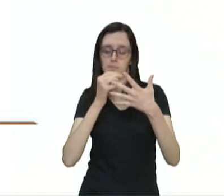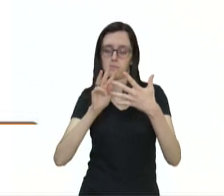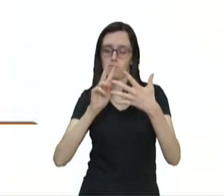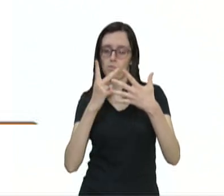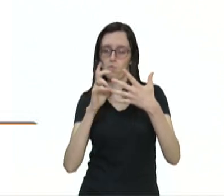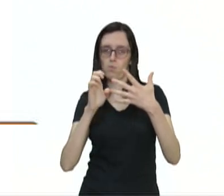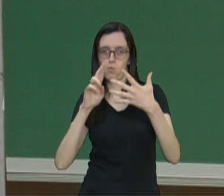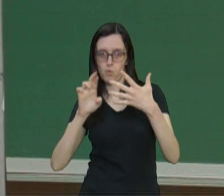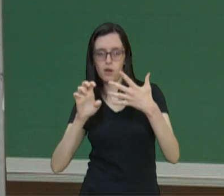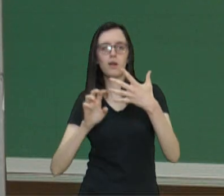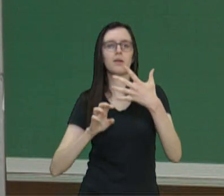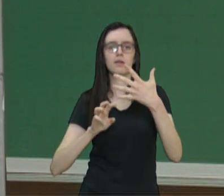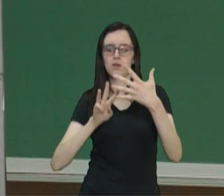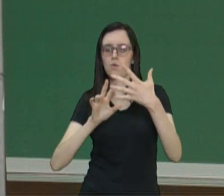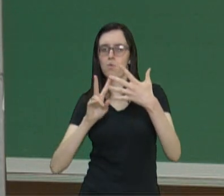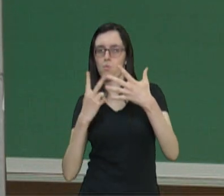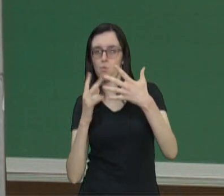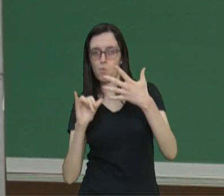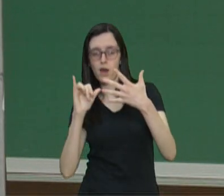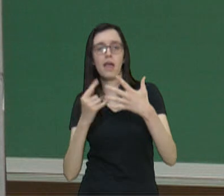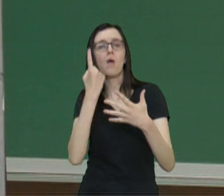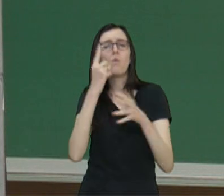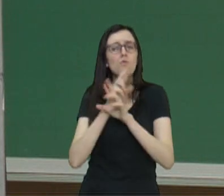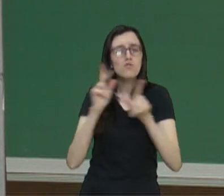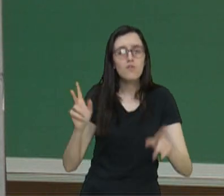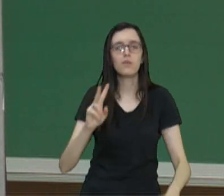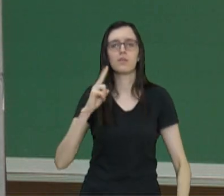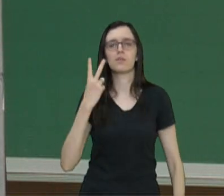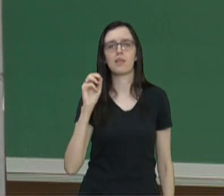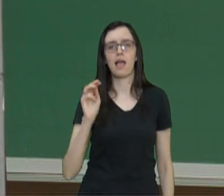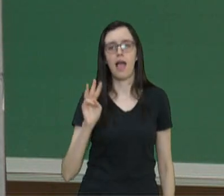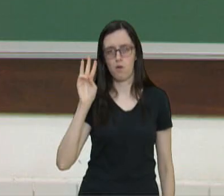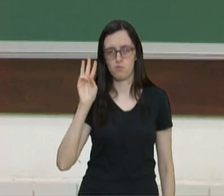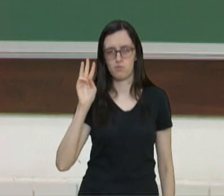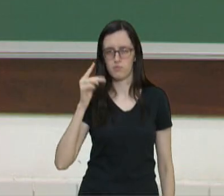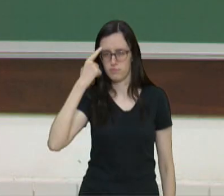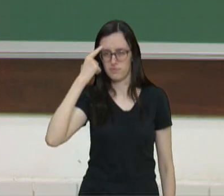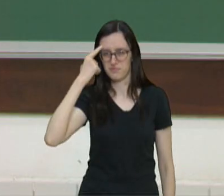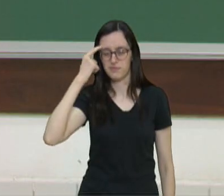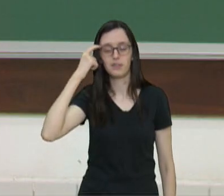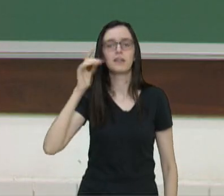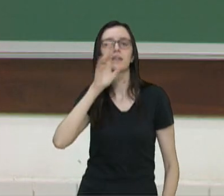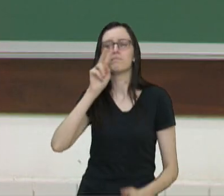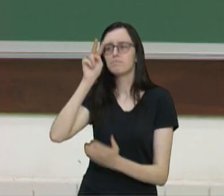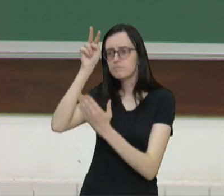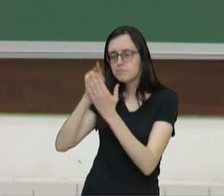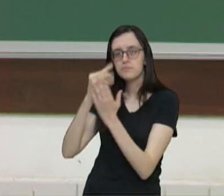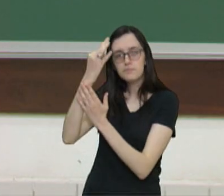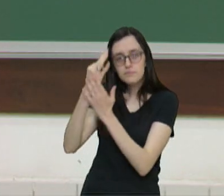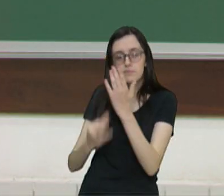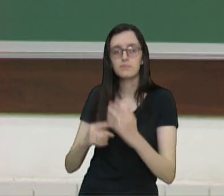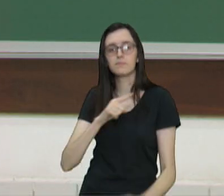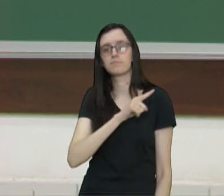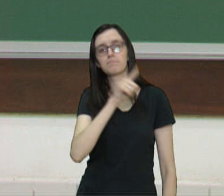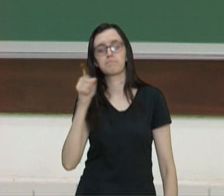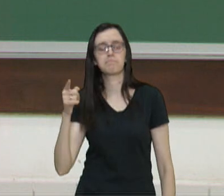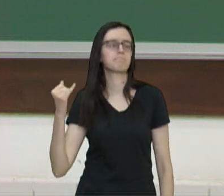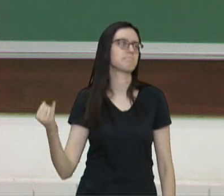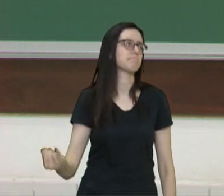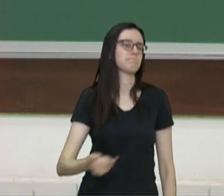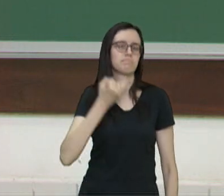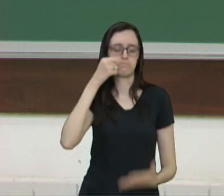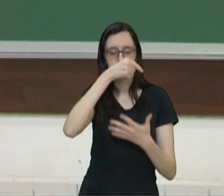é o how. Esses são os meus pronomes interrogativos. Para interpretar um texto, eles são